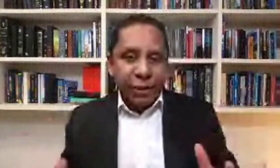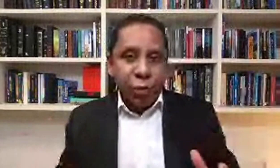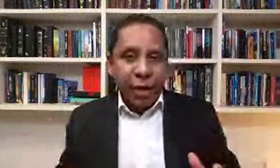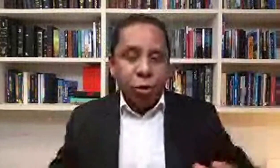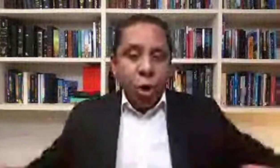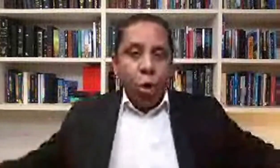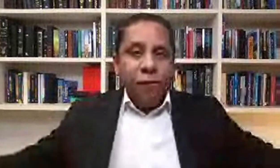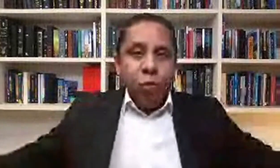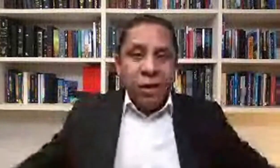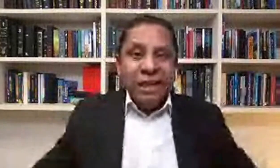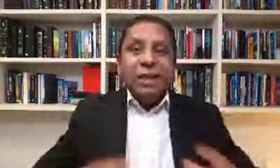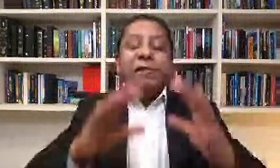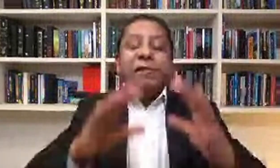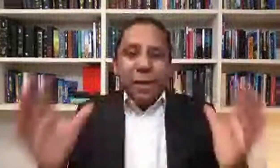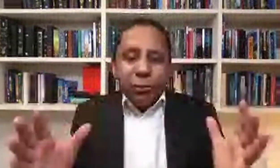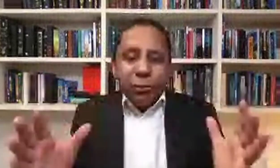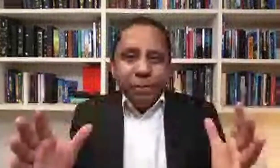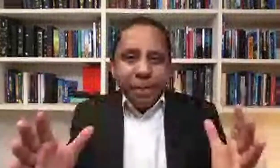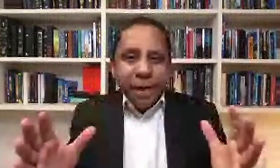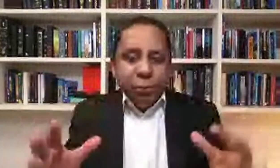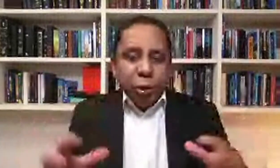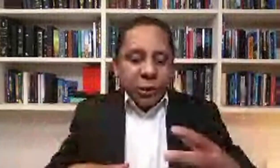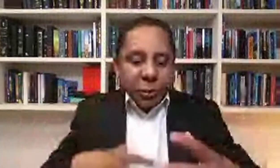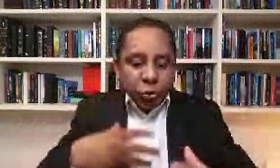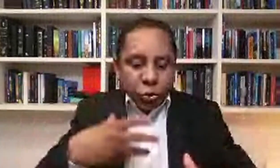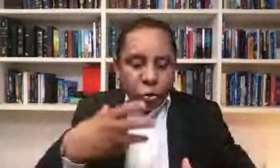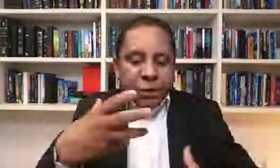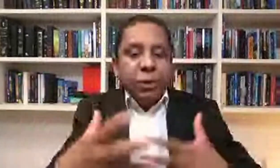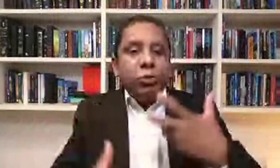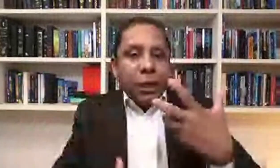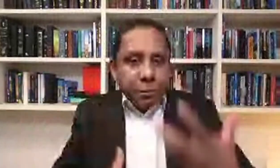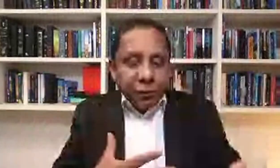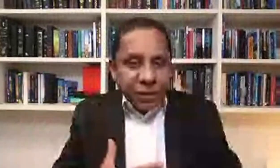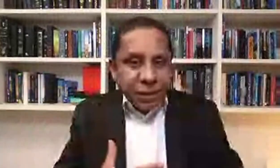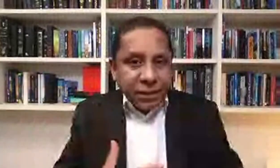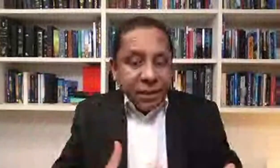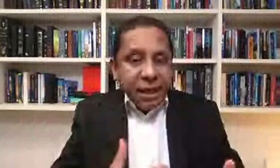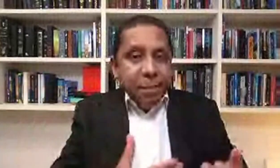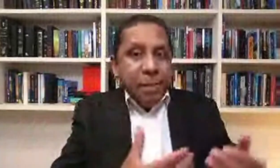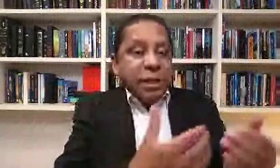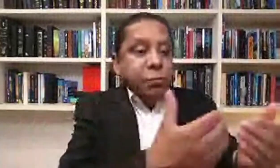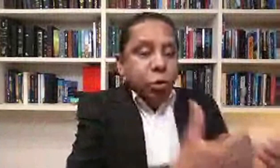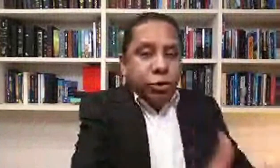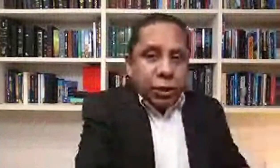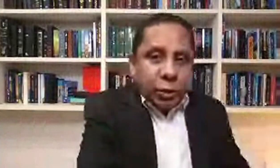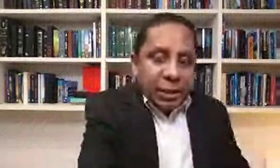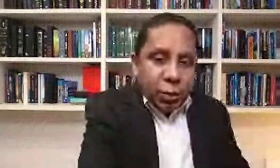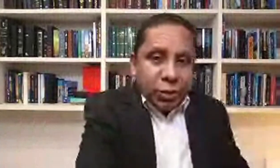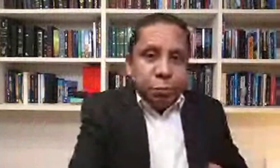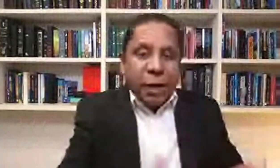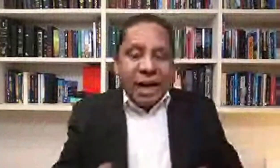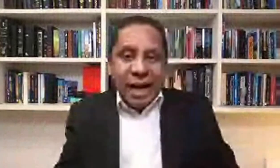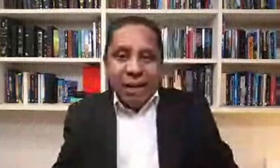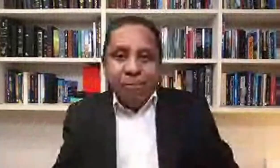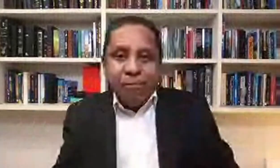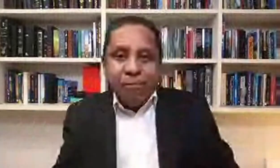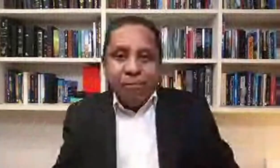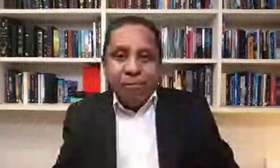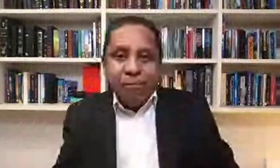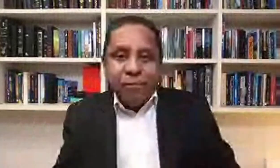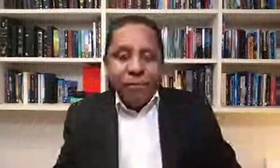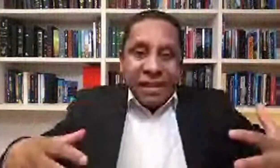a 1844, houve um grande reavivamento, porque as pessoas começaram a estudar as profecias. Mas de